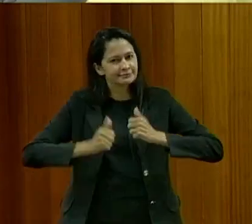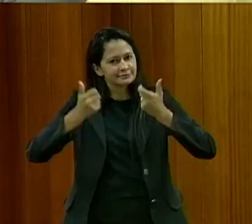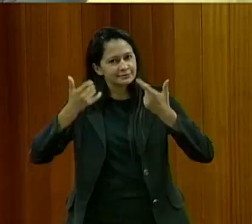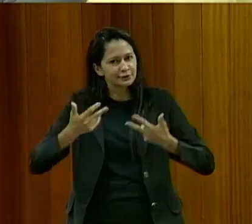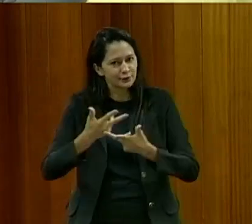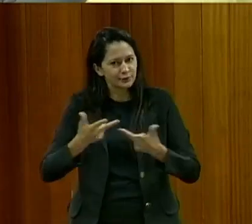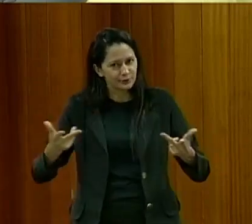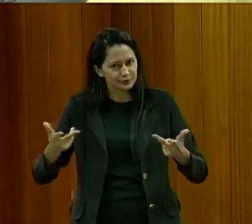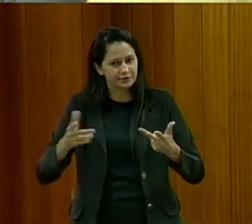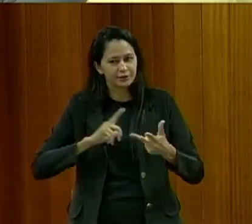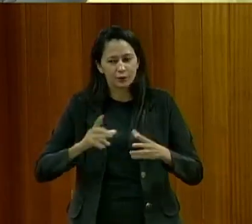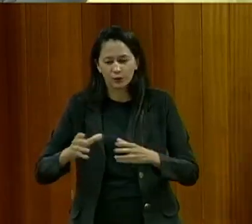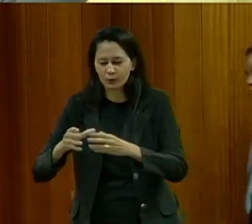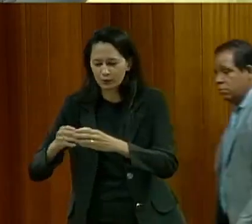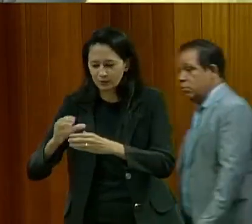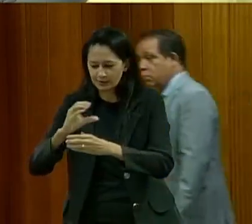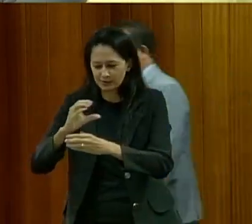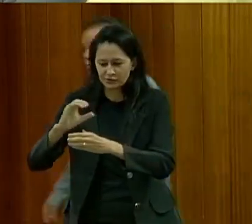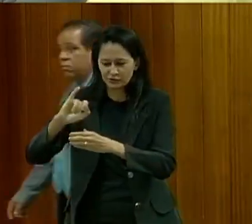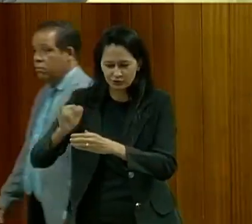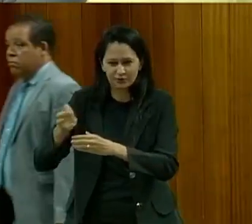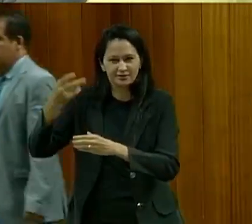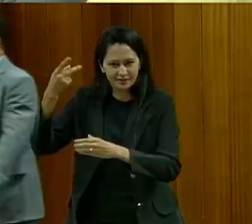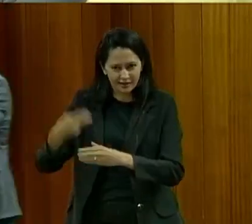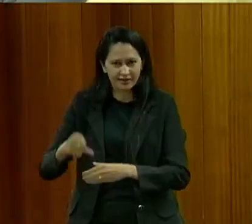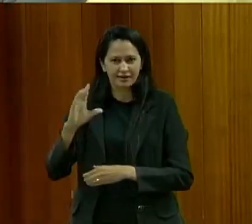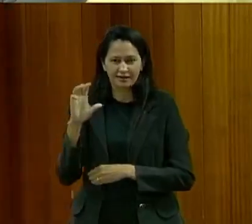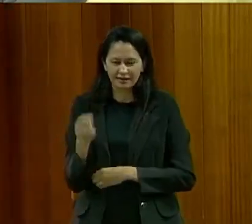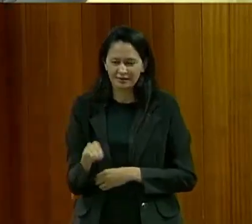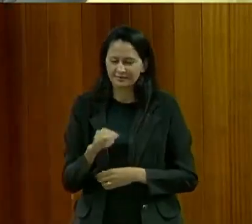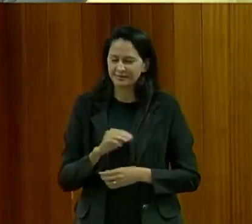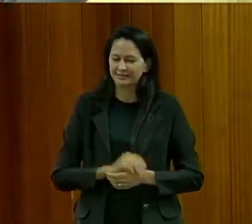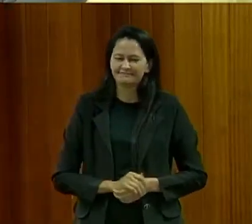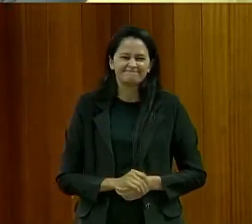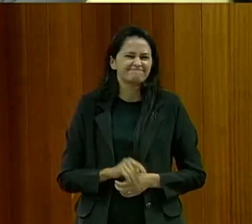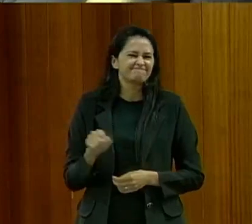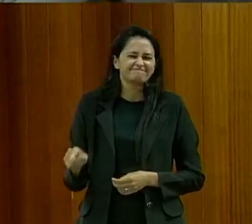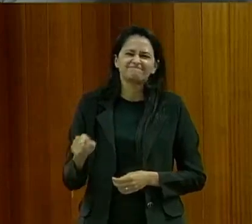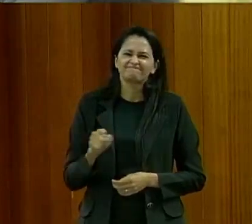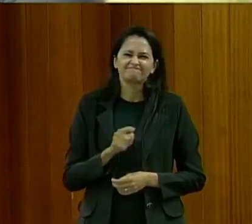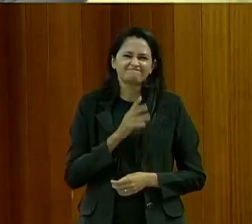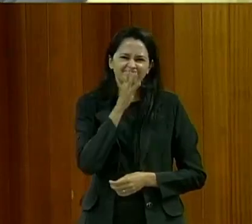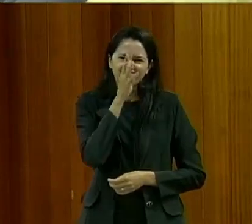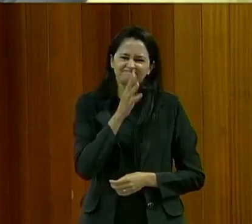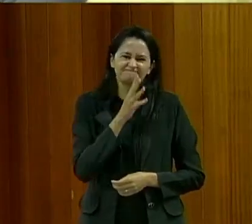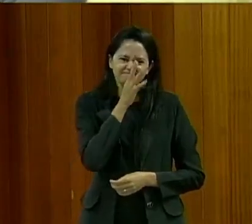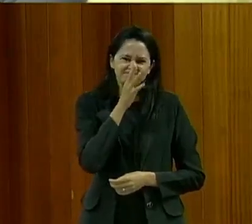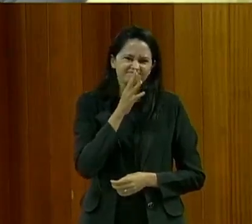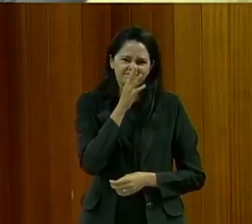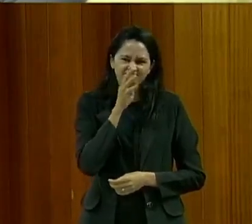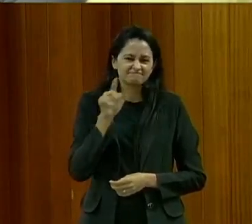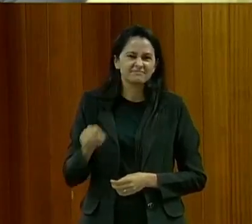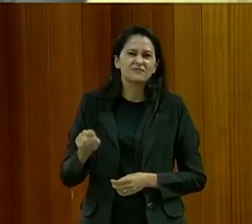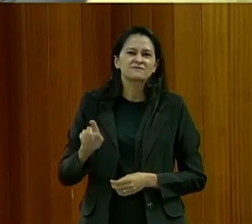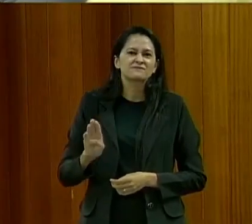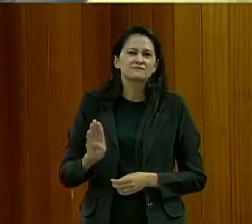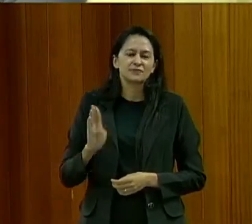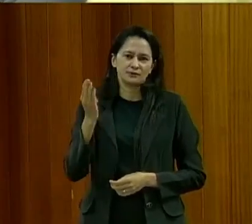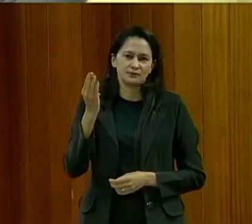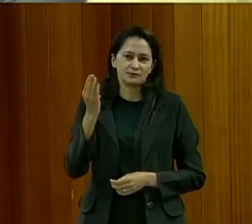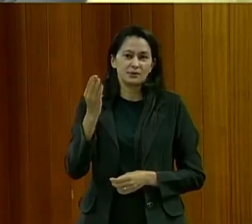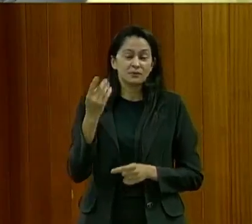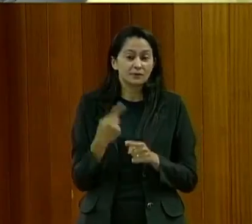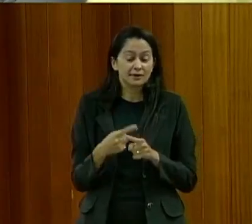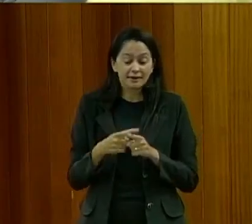Essa comissão de Constituição e Justiça da Câmara, viu, é um engodo, é uma hipocrisia. Eles têm